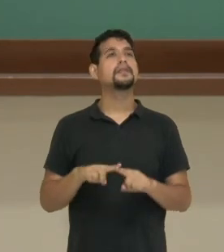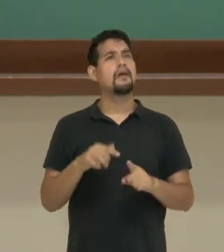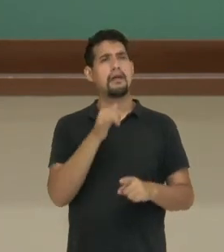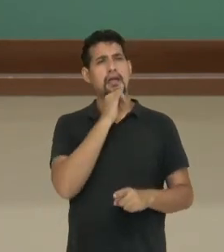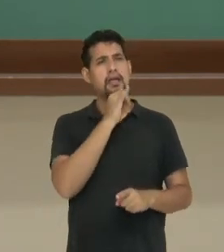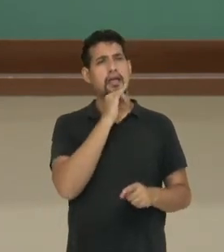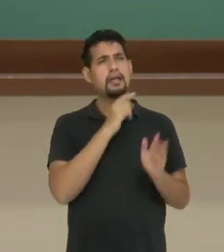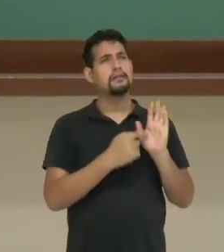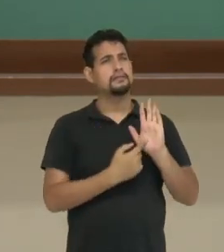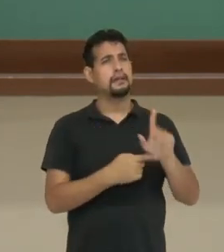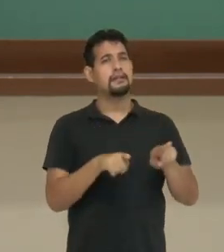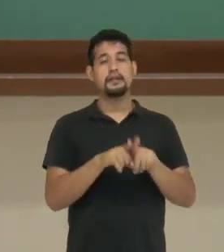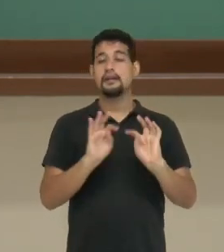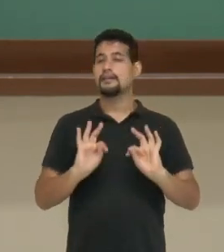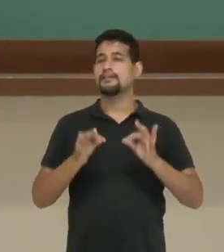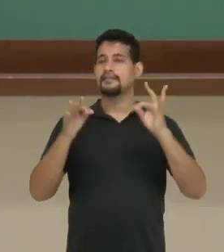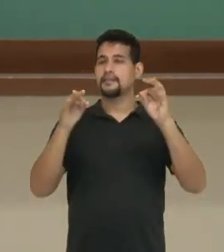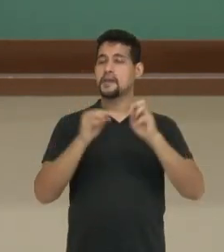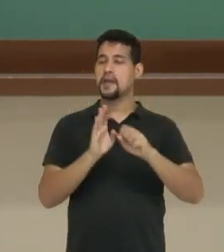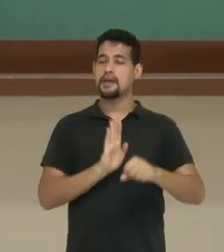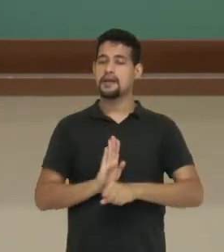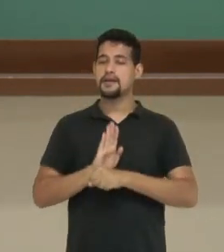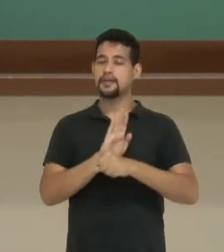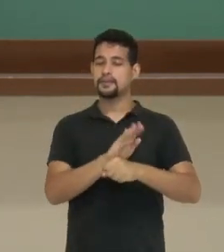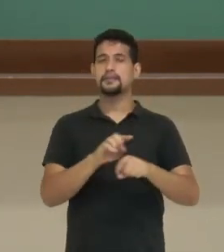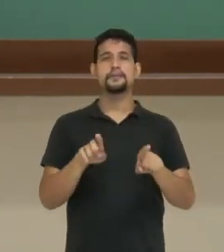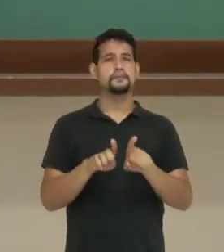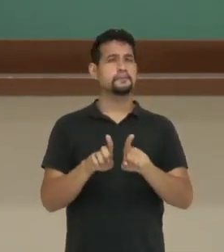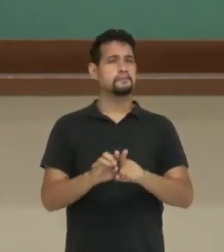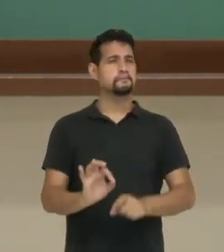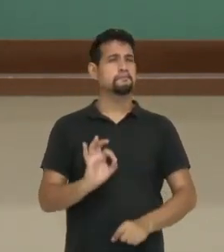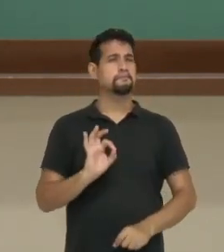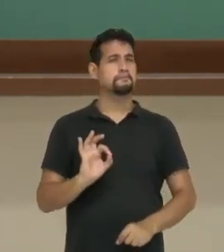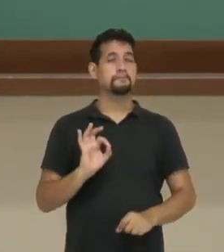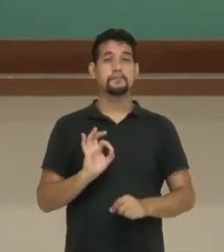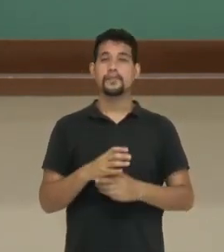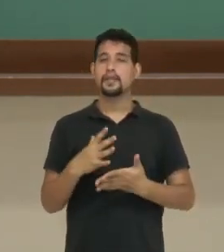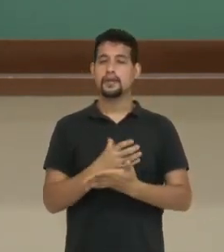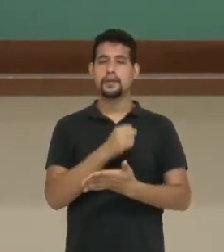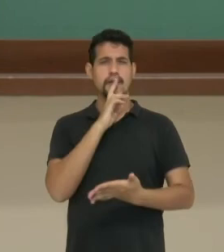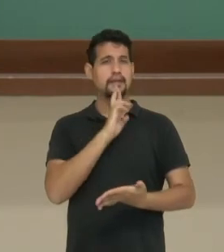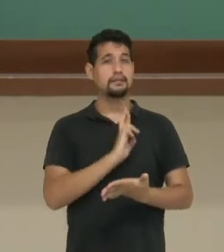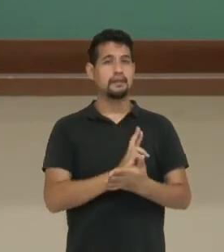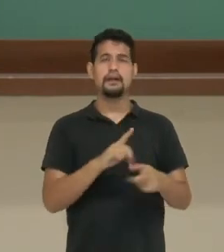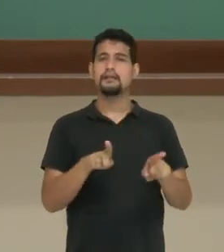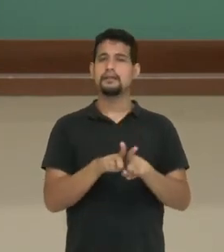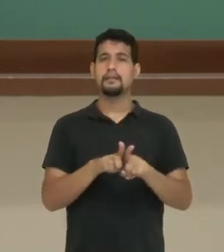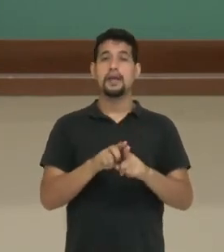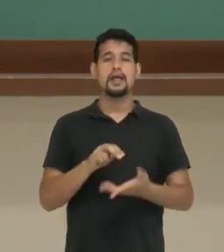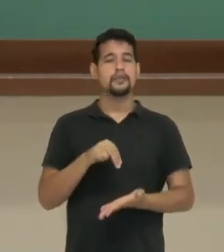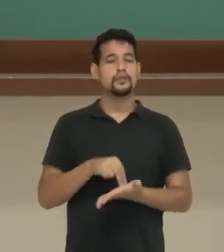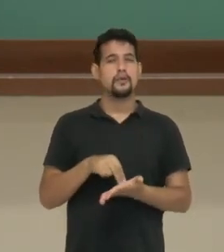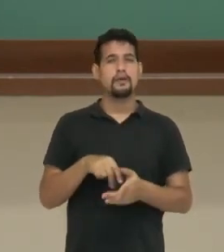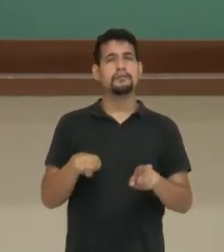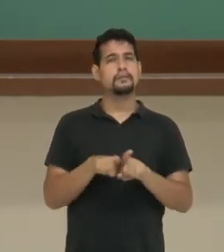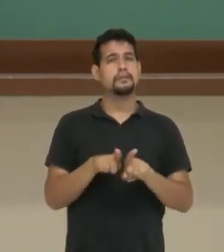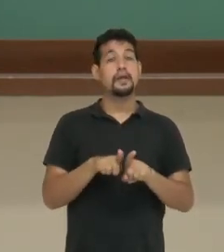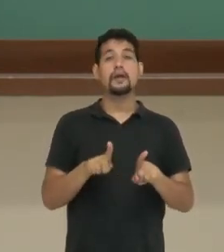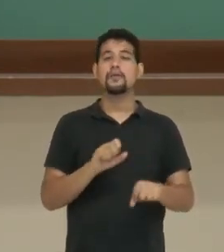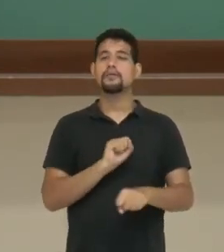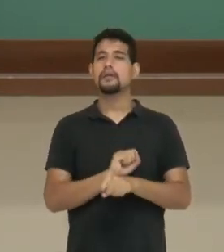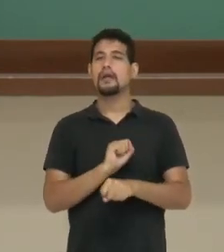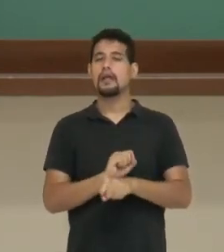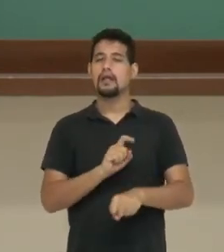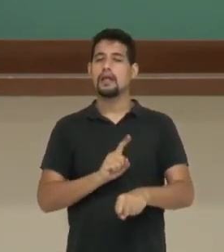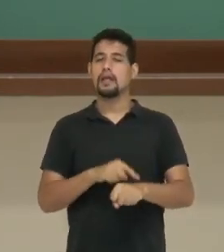exemplo de que a tecnologia favorece, então, a apuração desse resultado, a soma das notas, né? Então, o tempo de